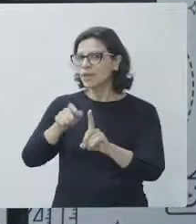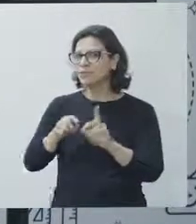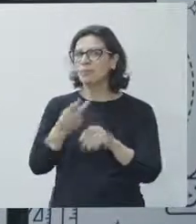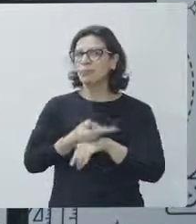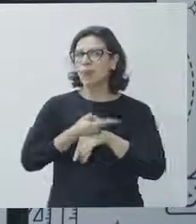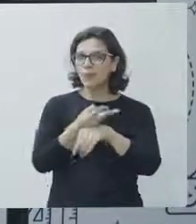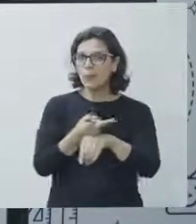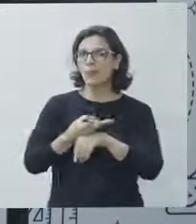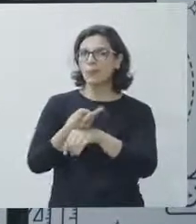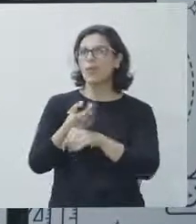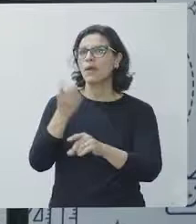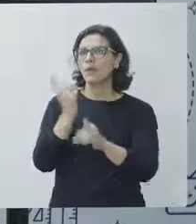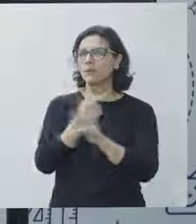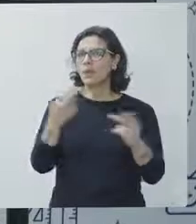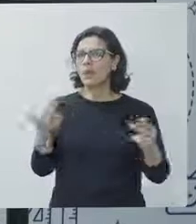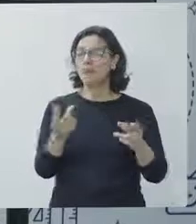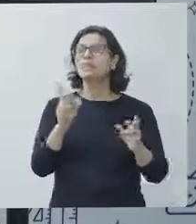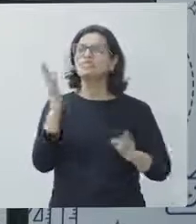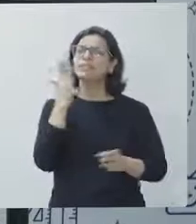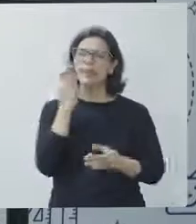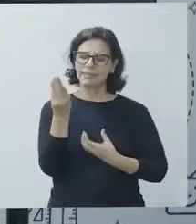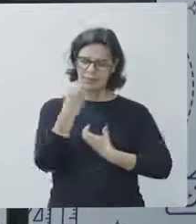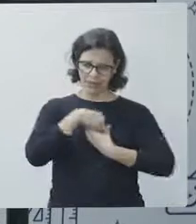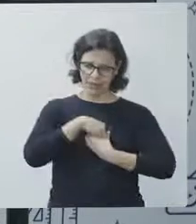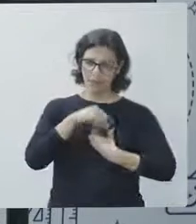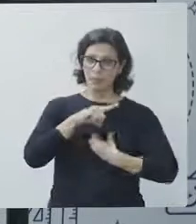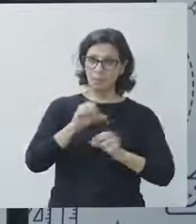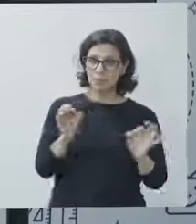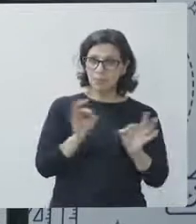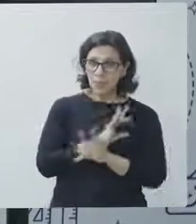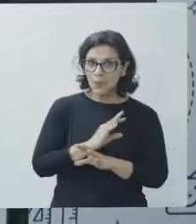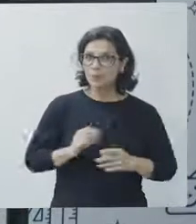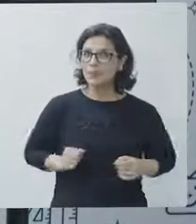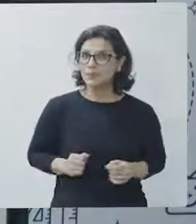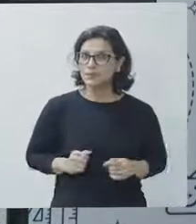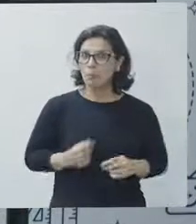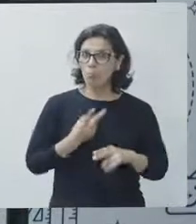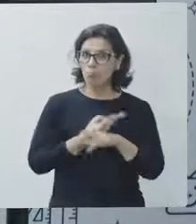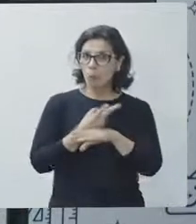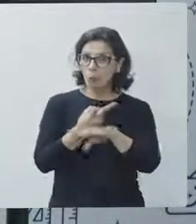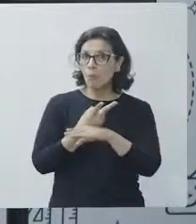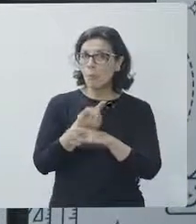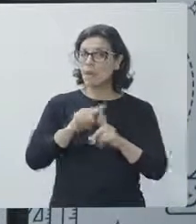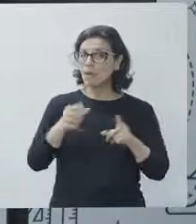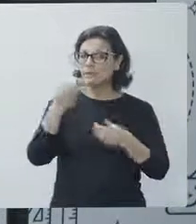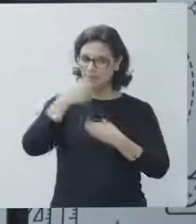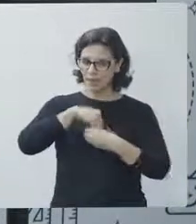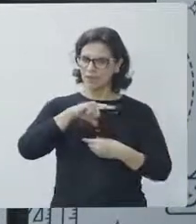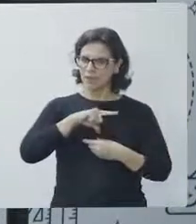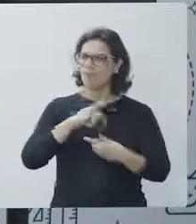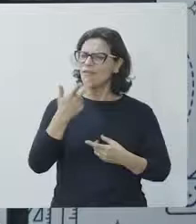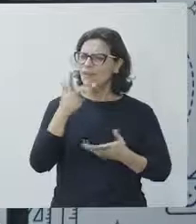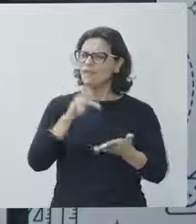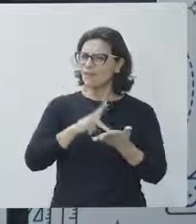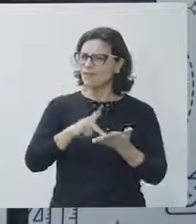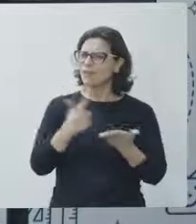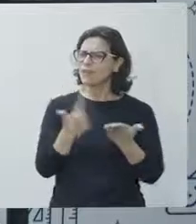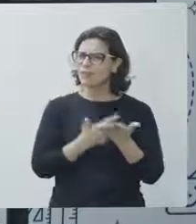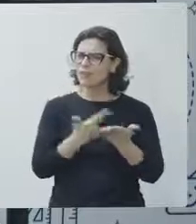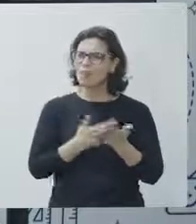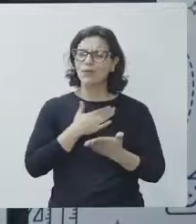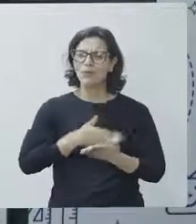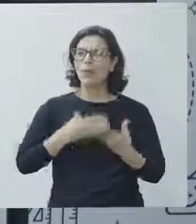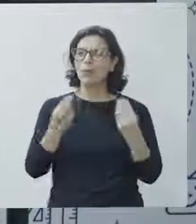que buscam algo, mas que eles já possuem esse algo que ele está buscando? Confesso para vocês que é uma obra que eu